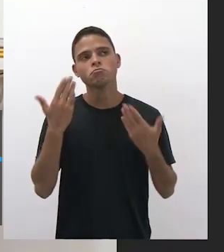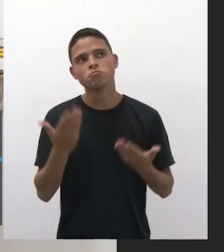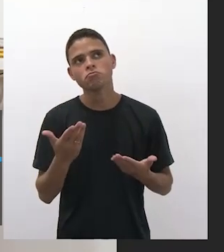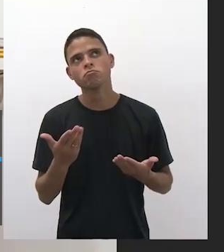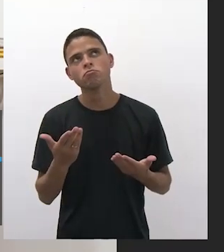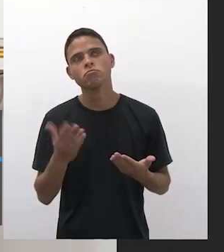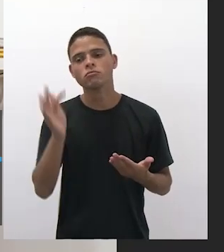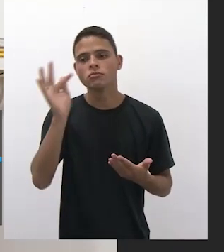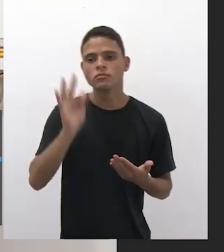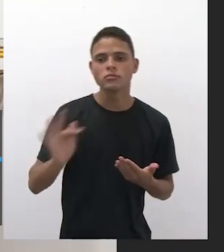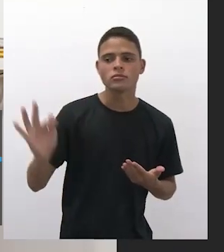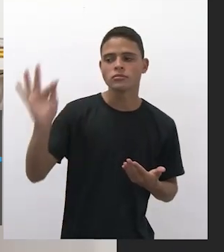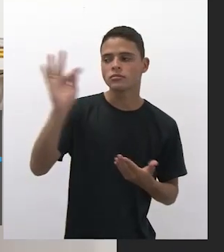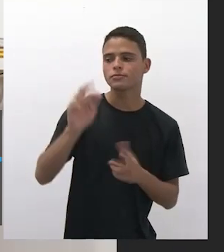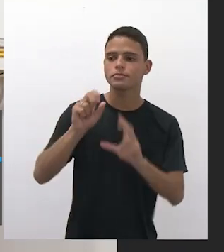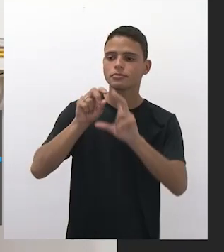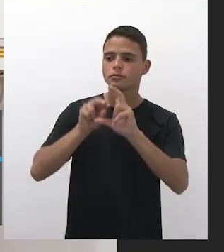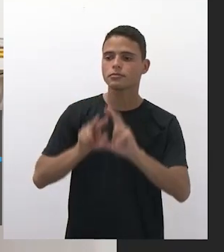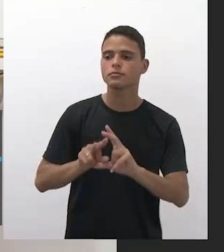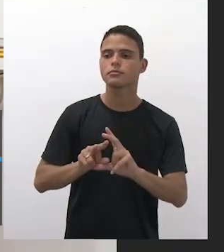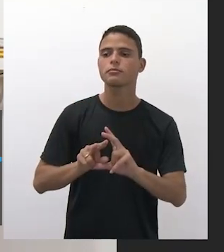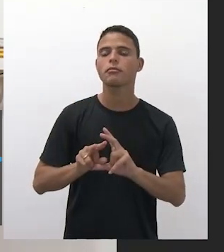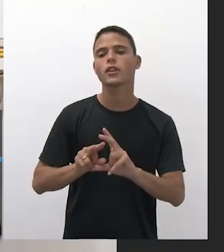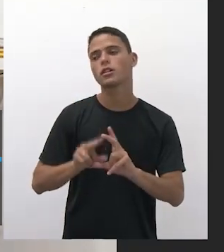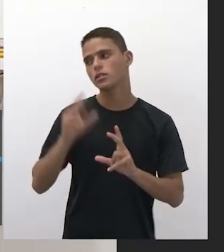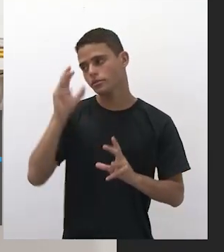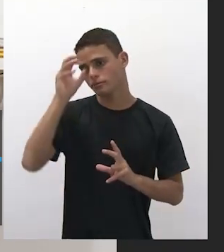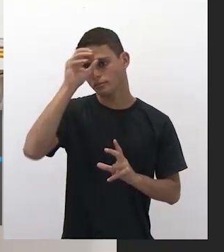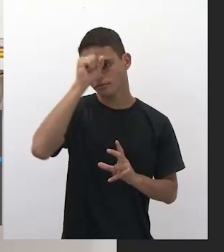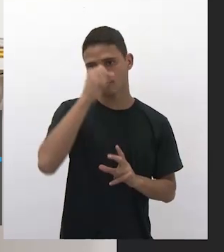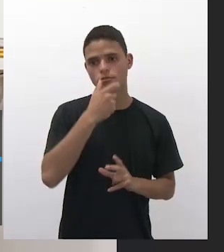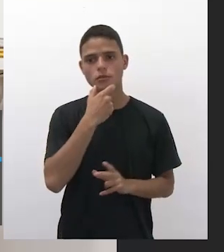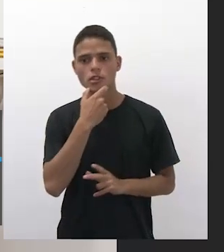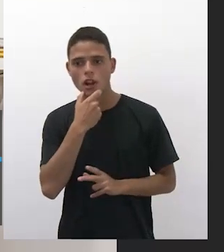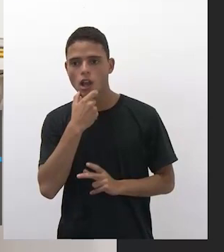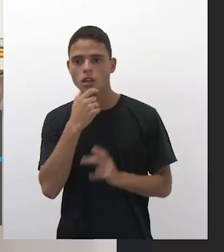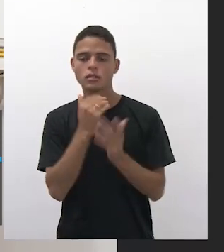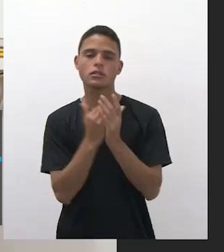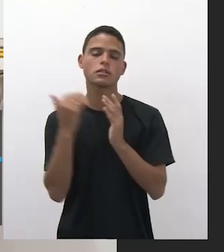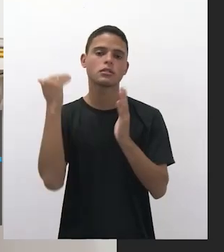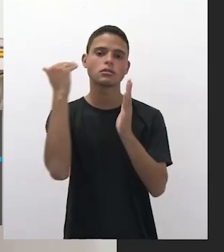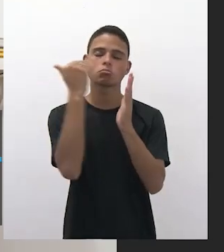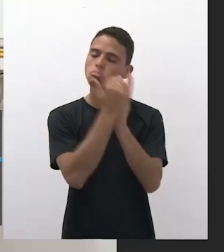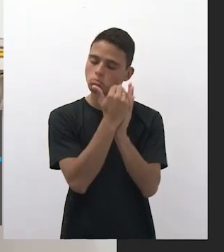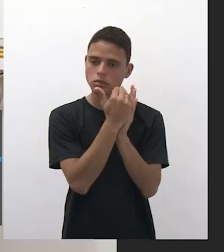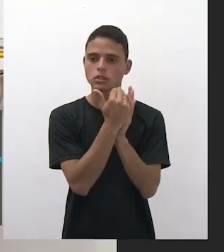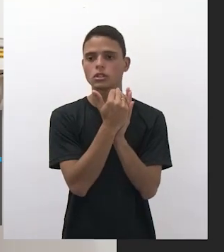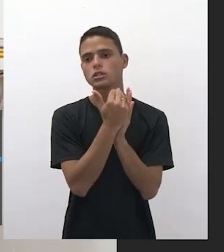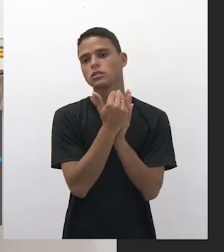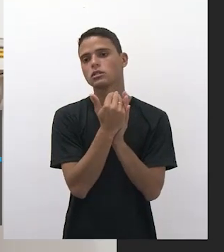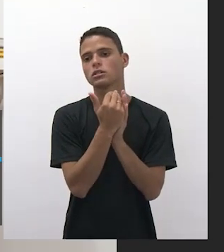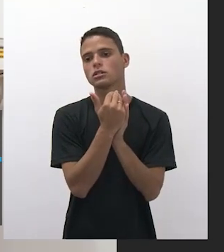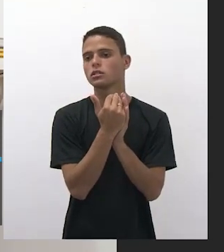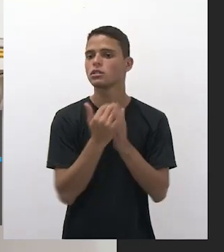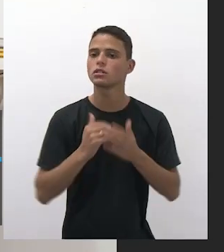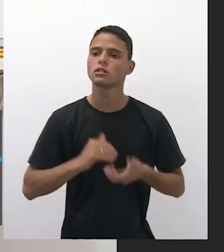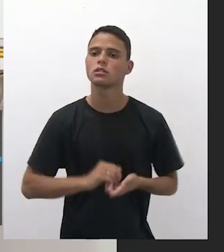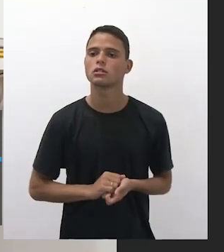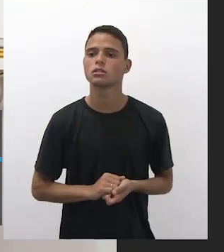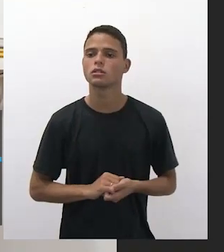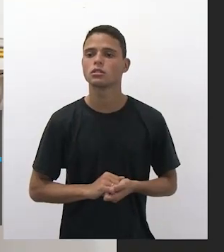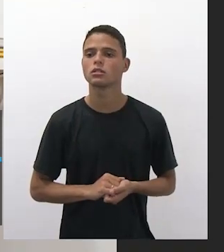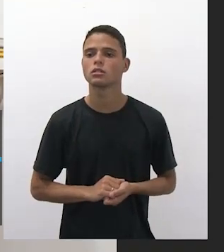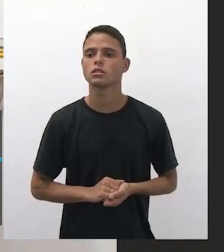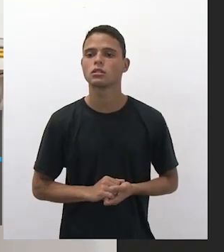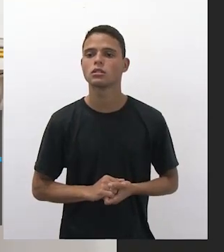uma faculdade de letras, eu vou aprender inglês muito mais, né? Foi quando eu